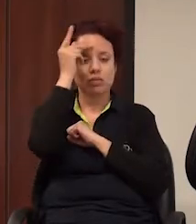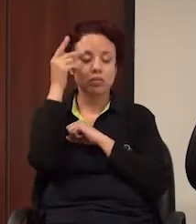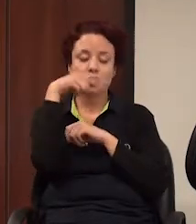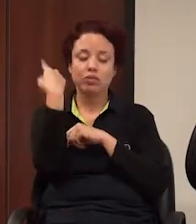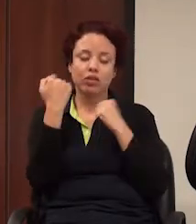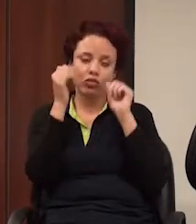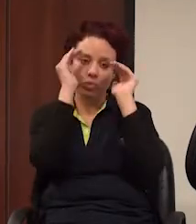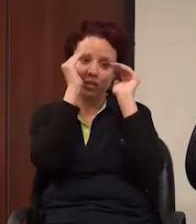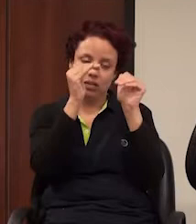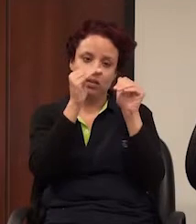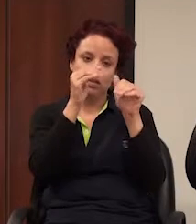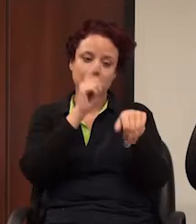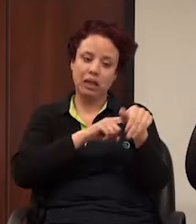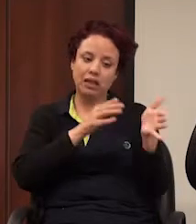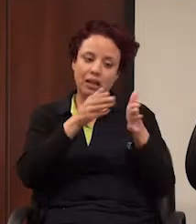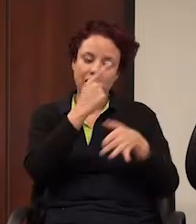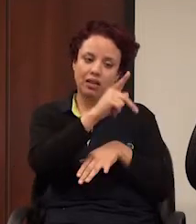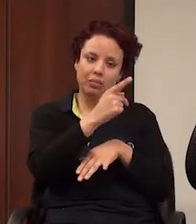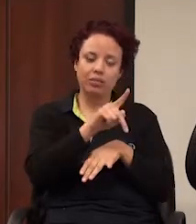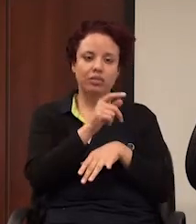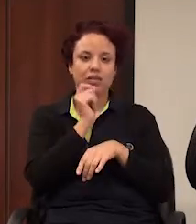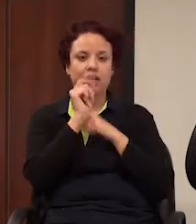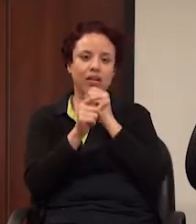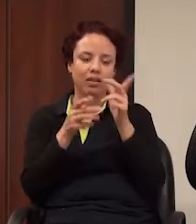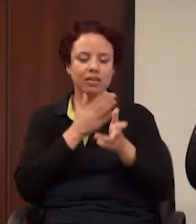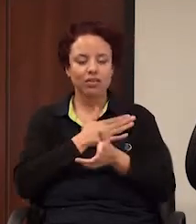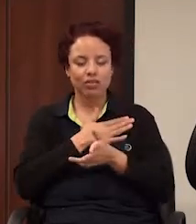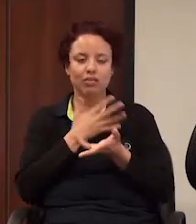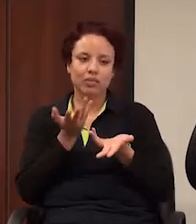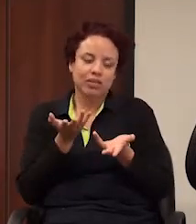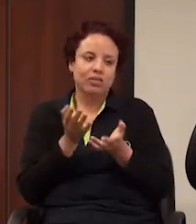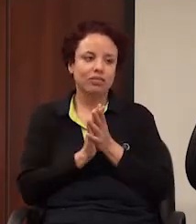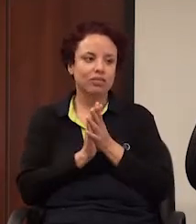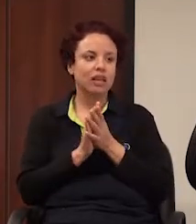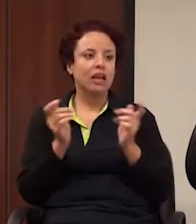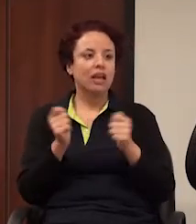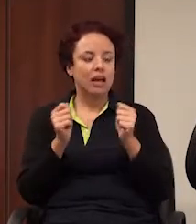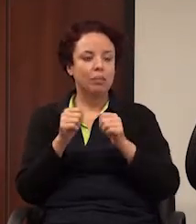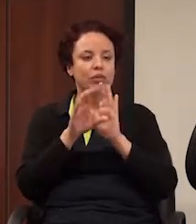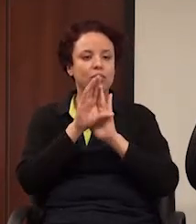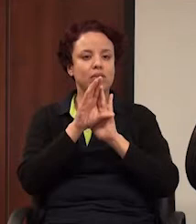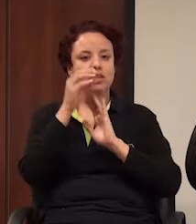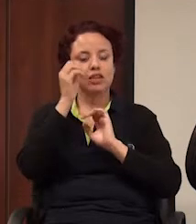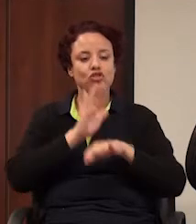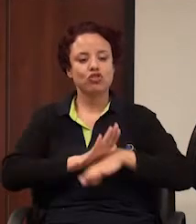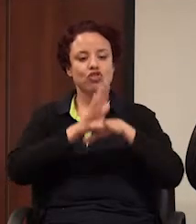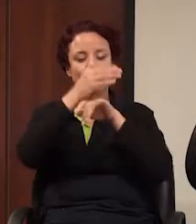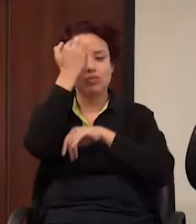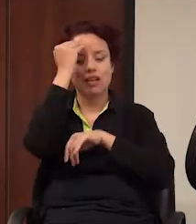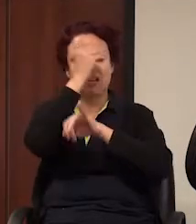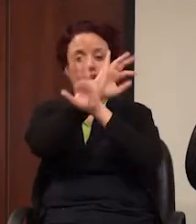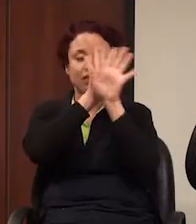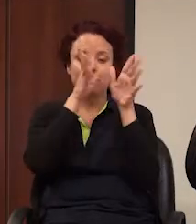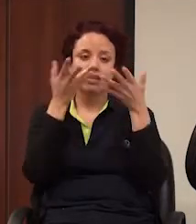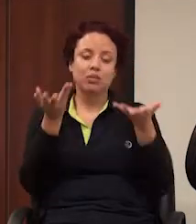as devidas épocas, né, com a devida crítica, enfim, com a possibilidade de conscientização, mas que de fato